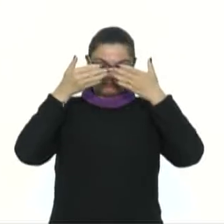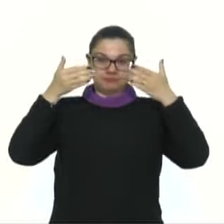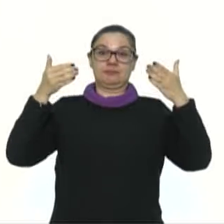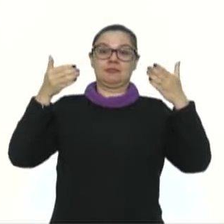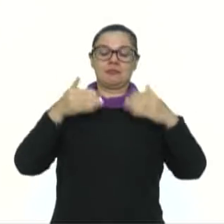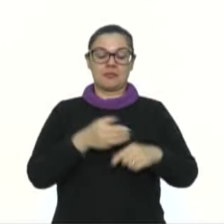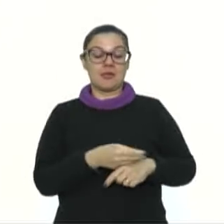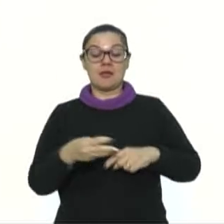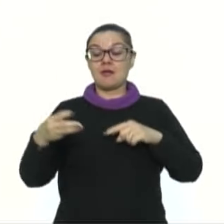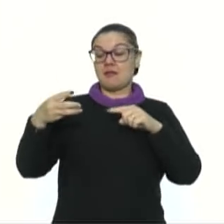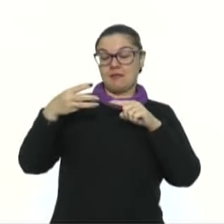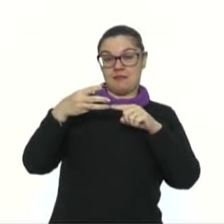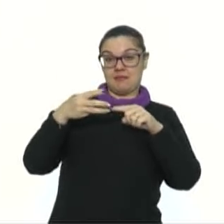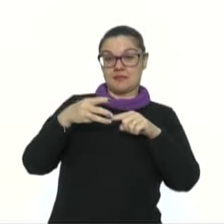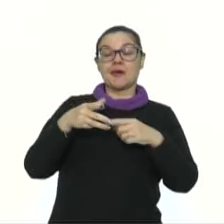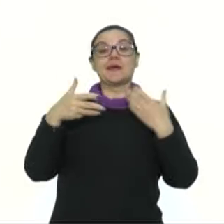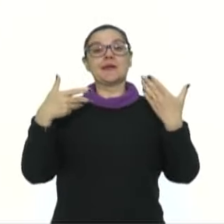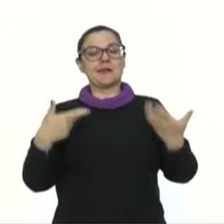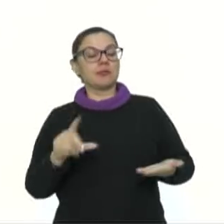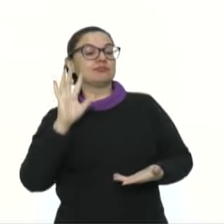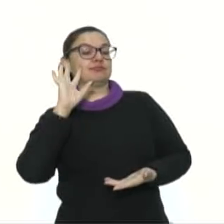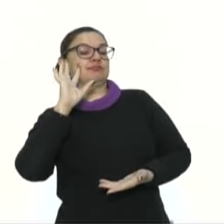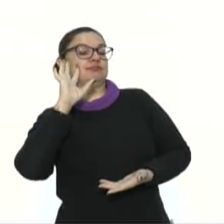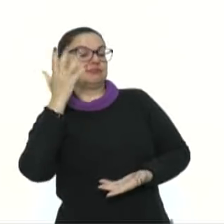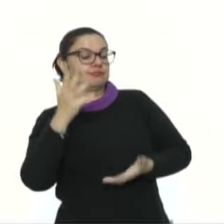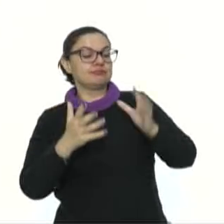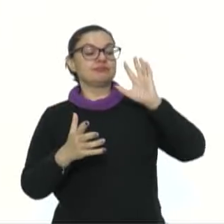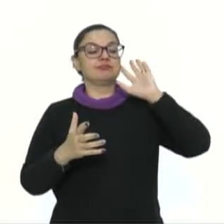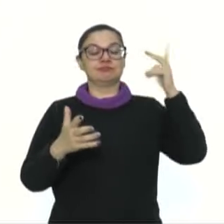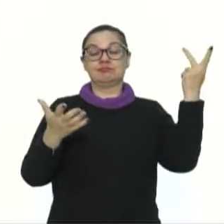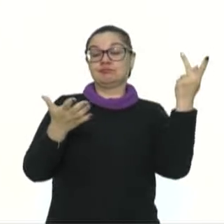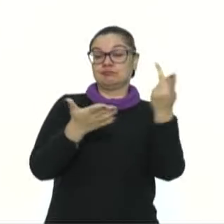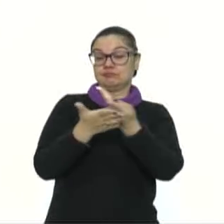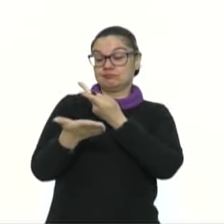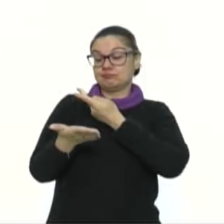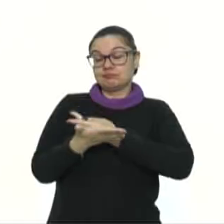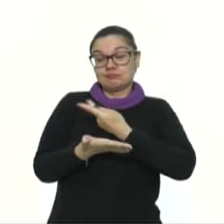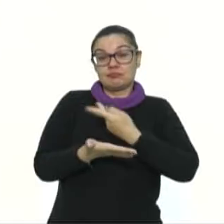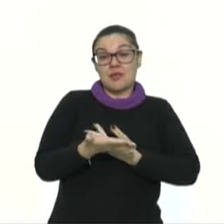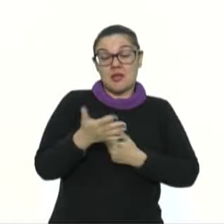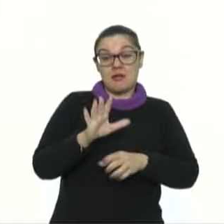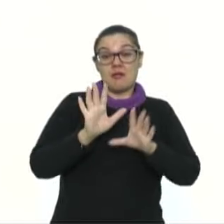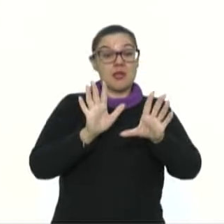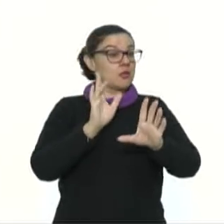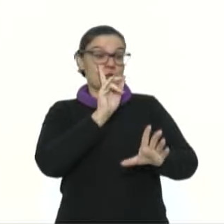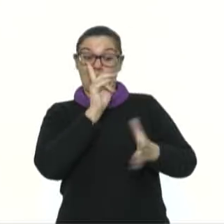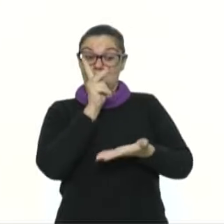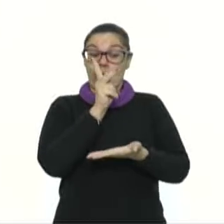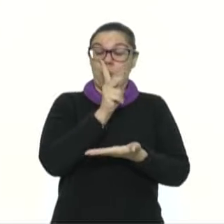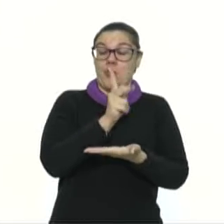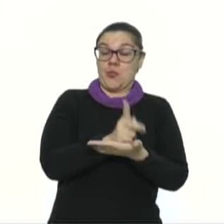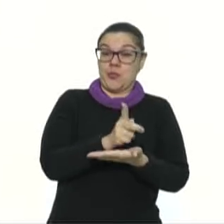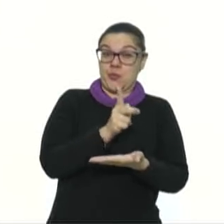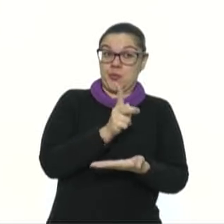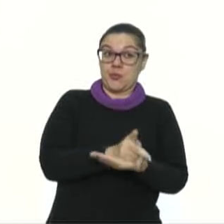3. A recorrência de situações que dão errado, entretanto, nem sempre é